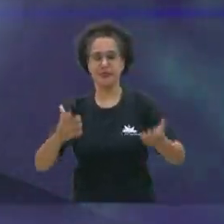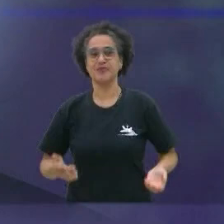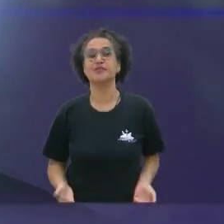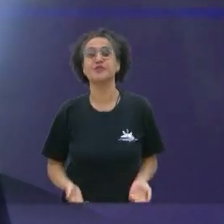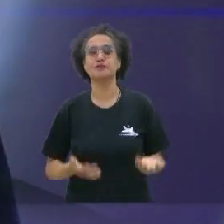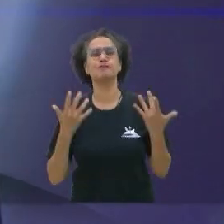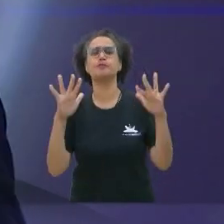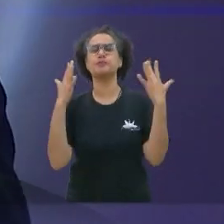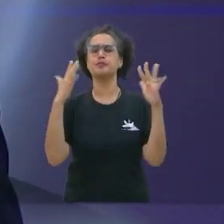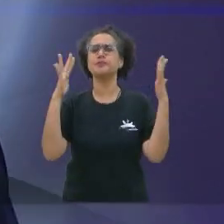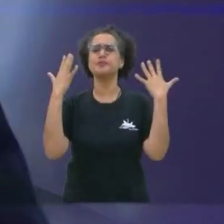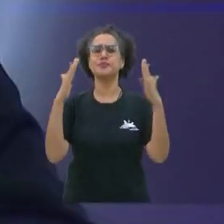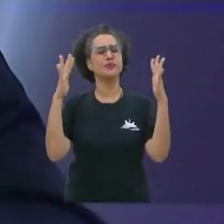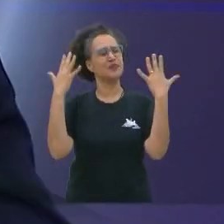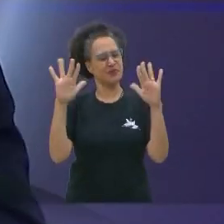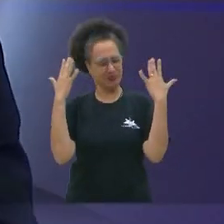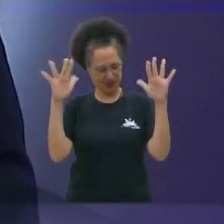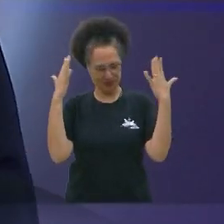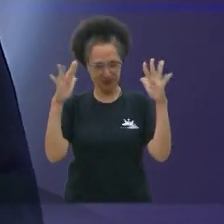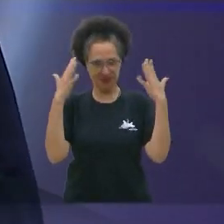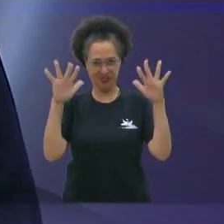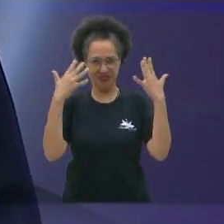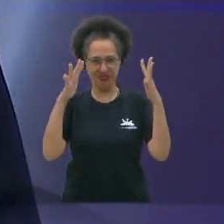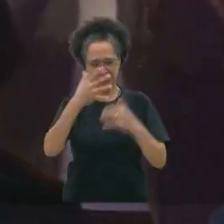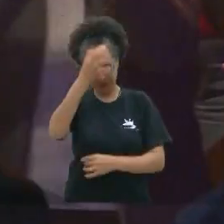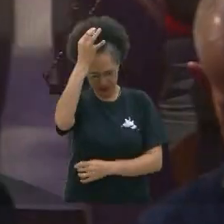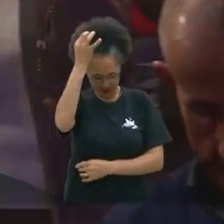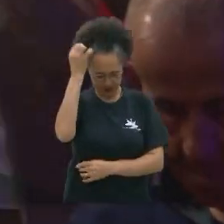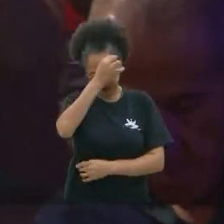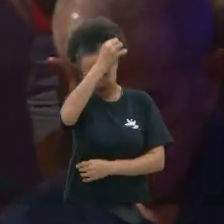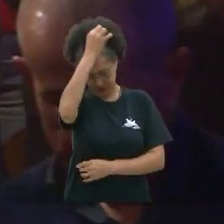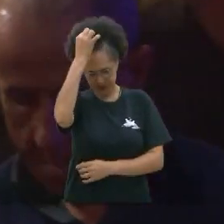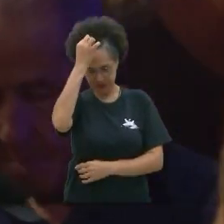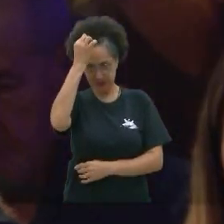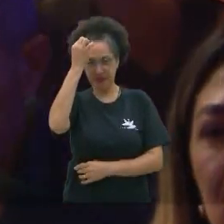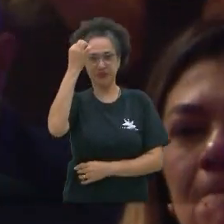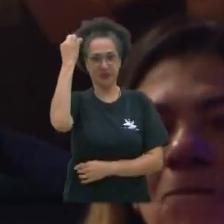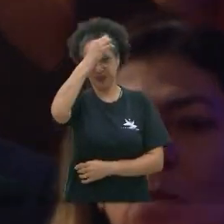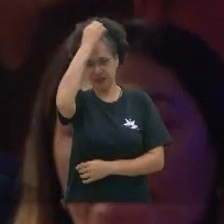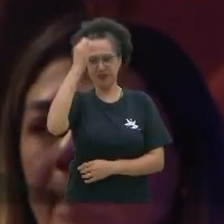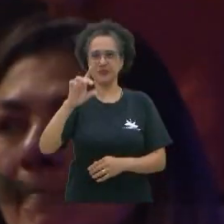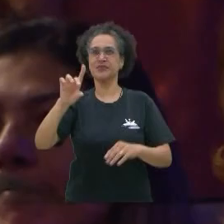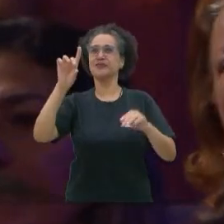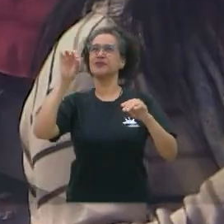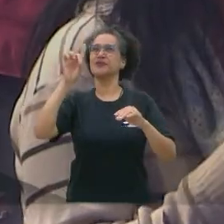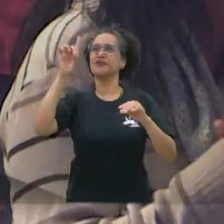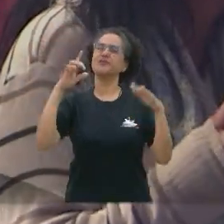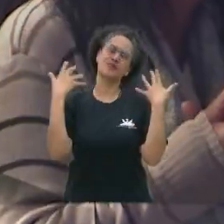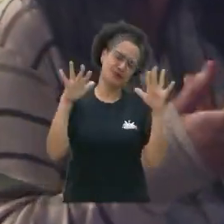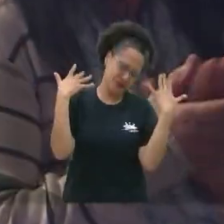Vamos aplaudir o Espírito Santo de Deus e vamos fazer festa para Ele.